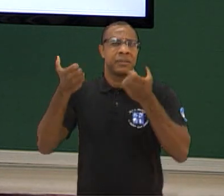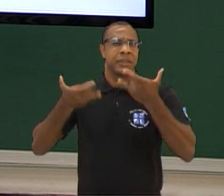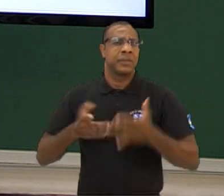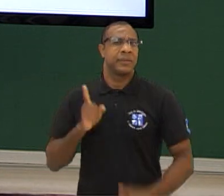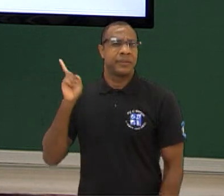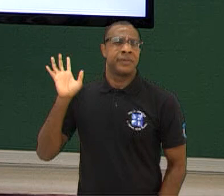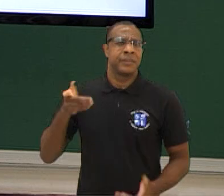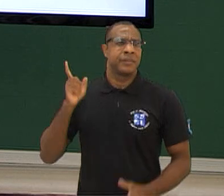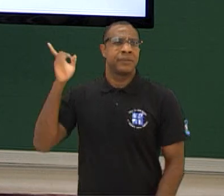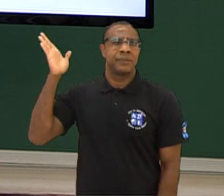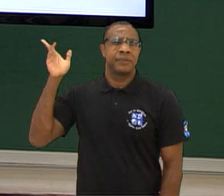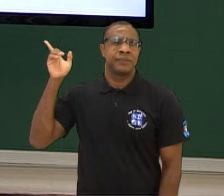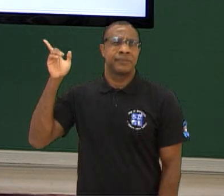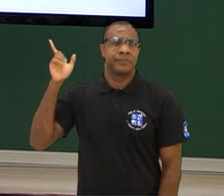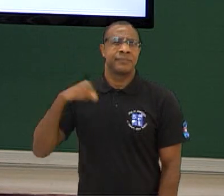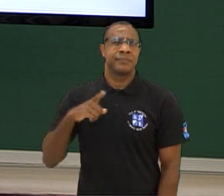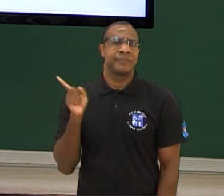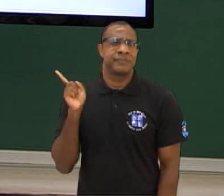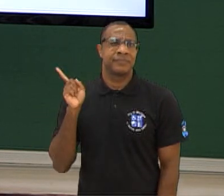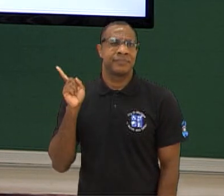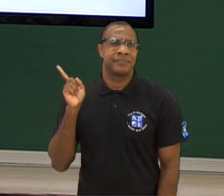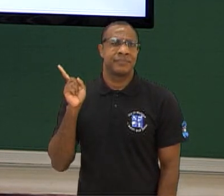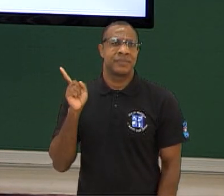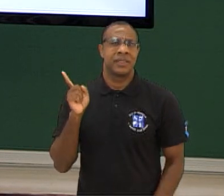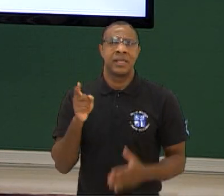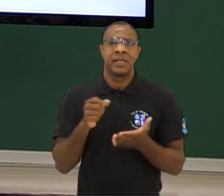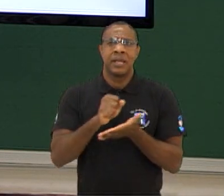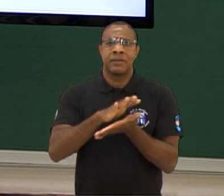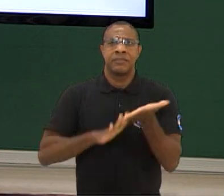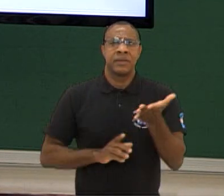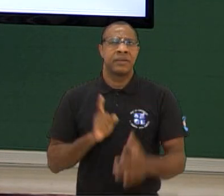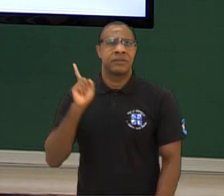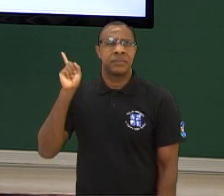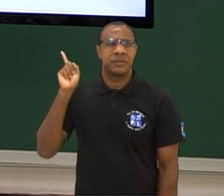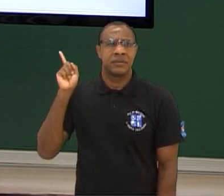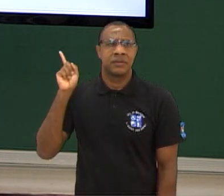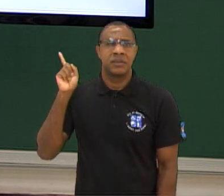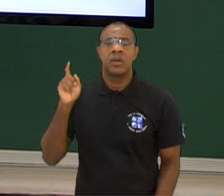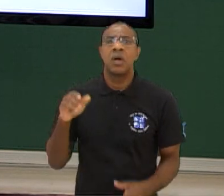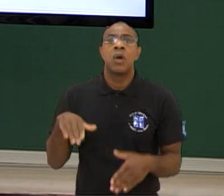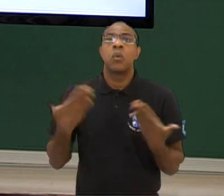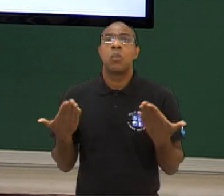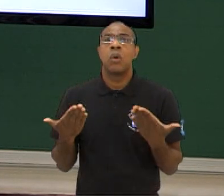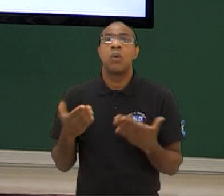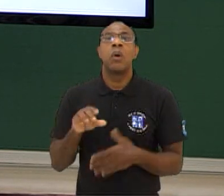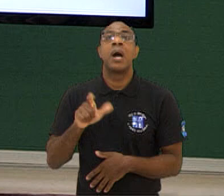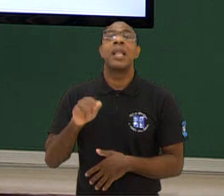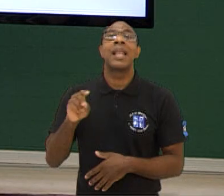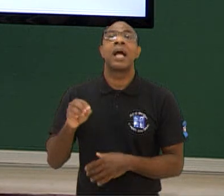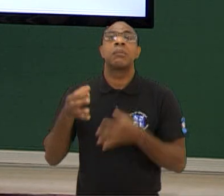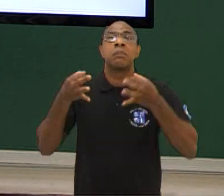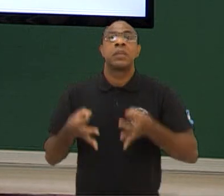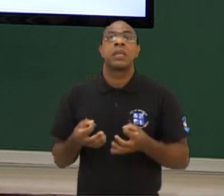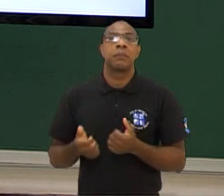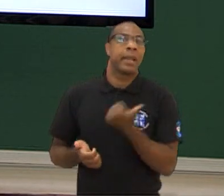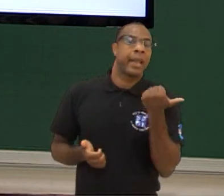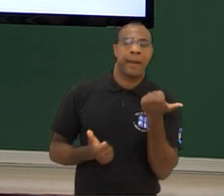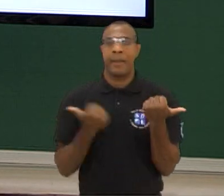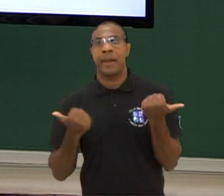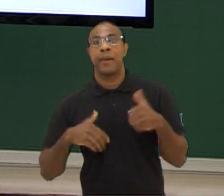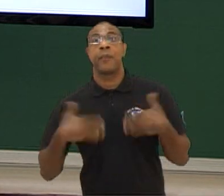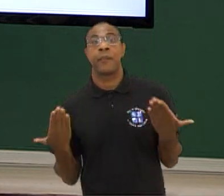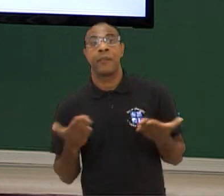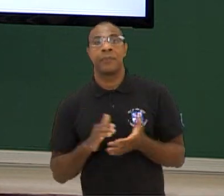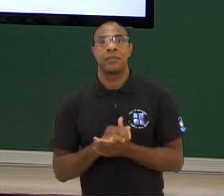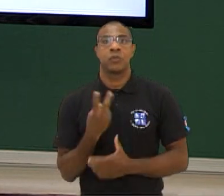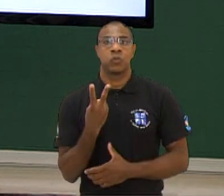uma pegadinha para vocês perguntando, né, sobre essa questão aqui, né? Qual lado que seria? Então, duas respostas, né?